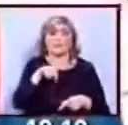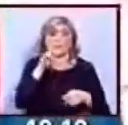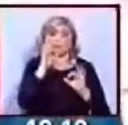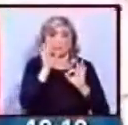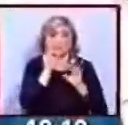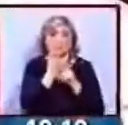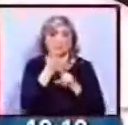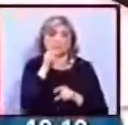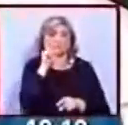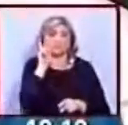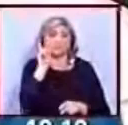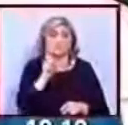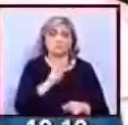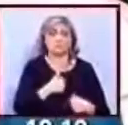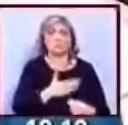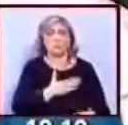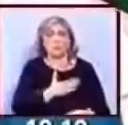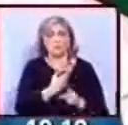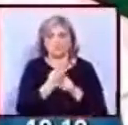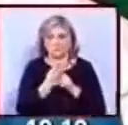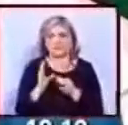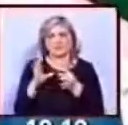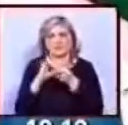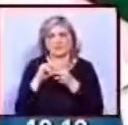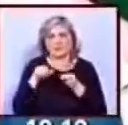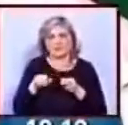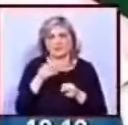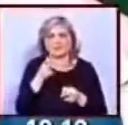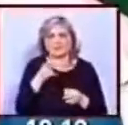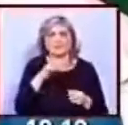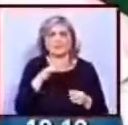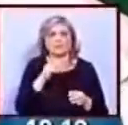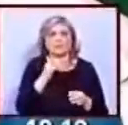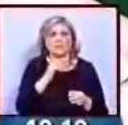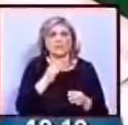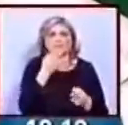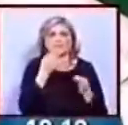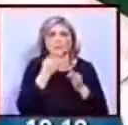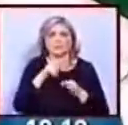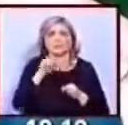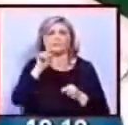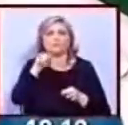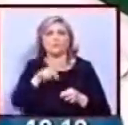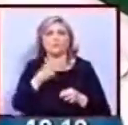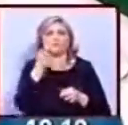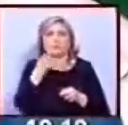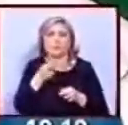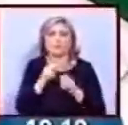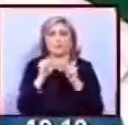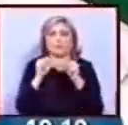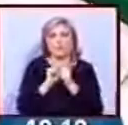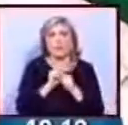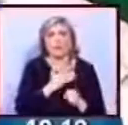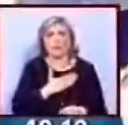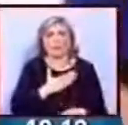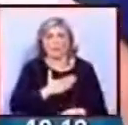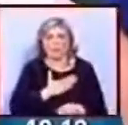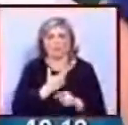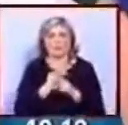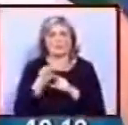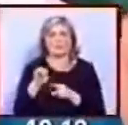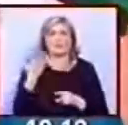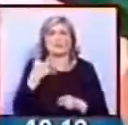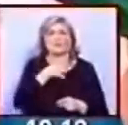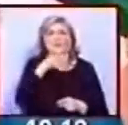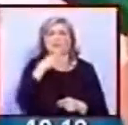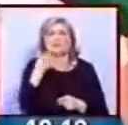ano tivemos o privilégio de estarem associados à APIC, a desenvolver também um pouco este tema do coração. E o que estão a